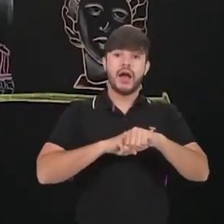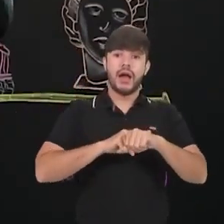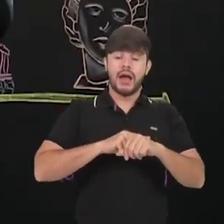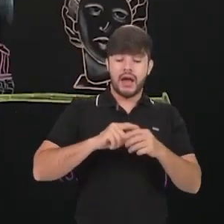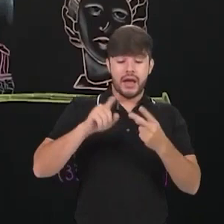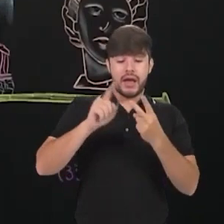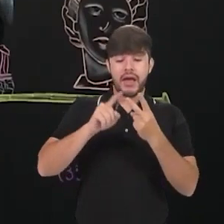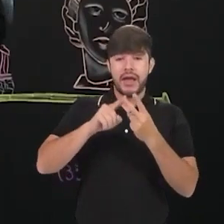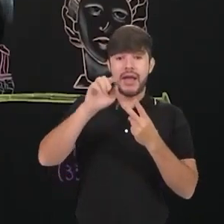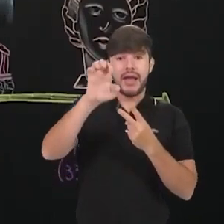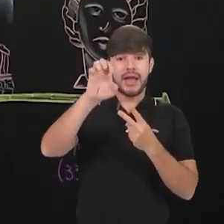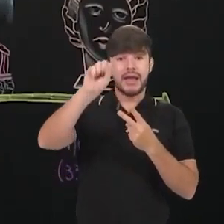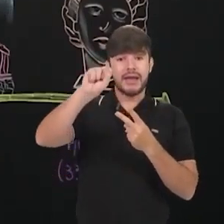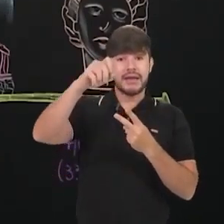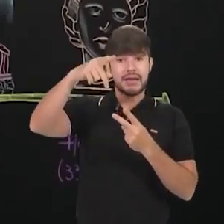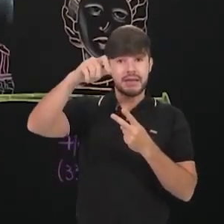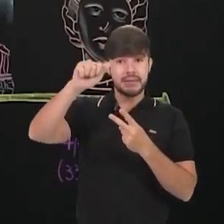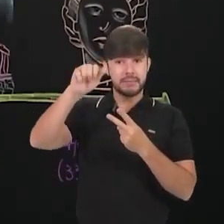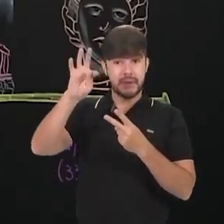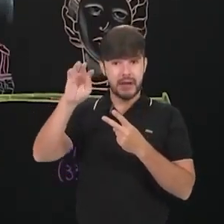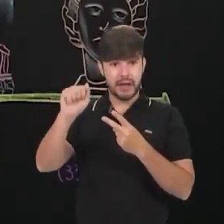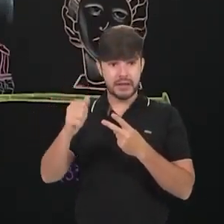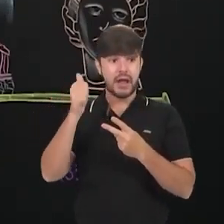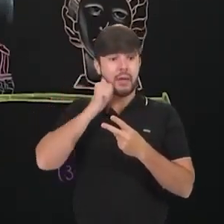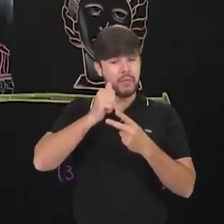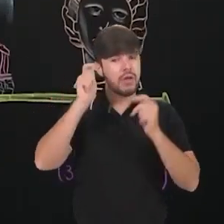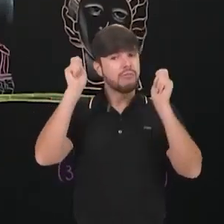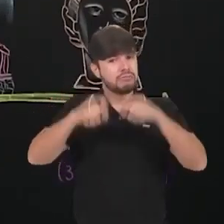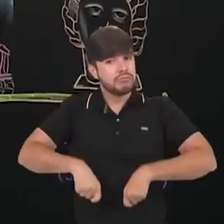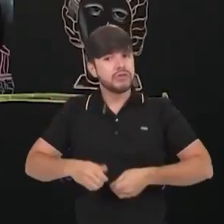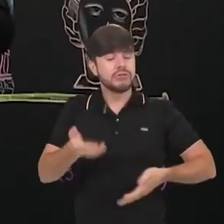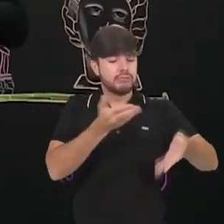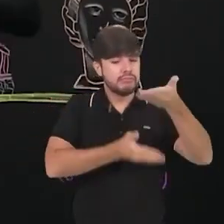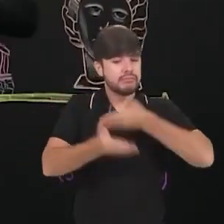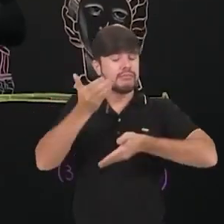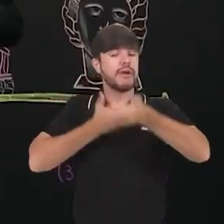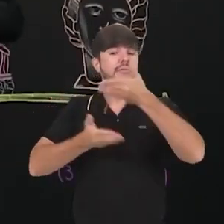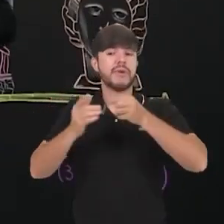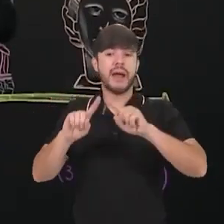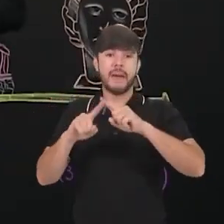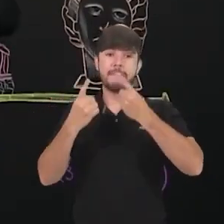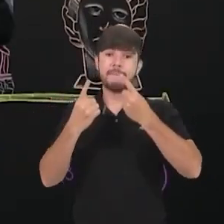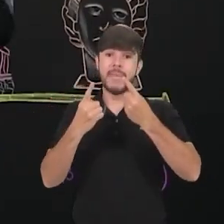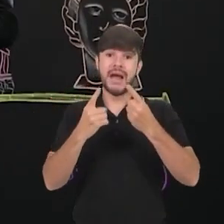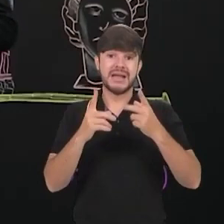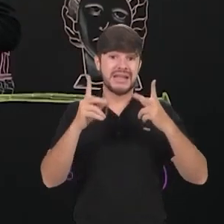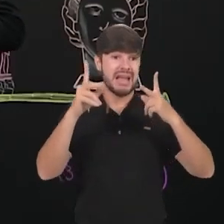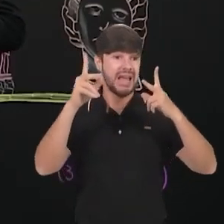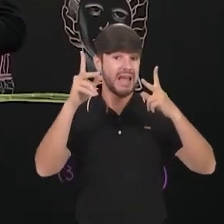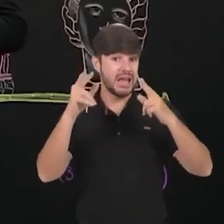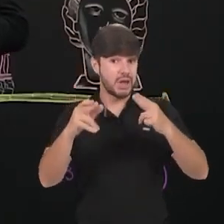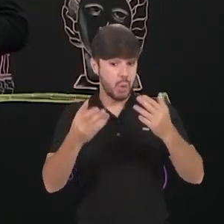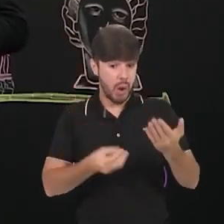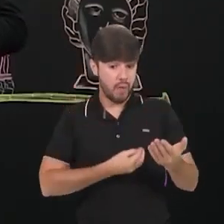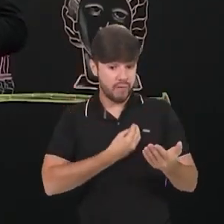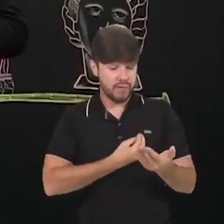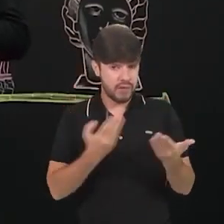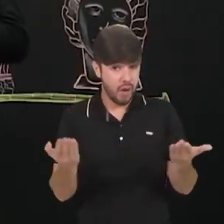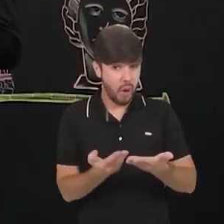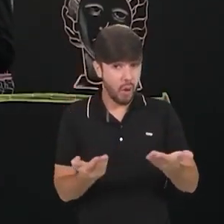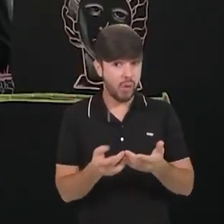as mulheres até tinham uma participação maior na política, mas não era nada parecido do que é